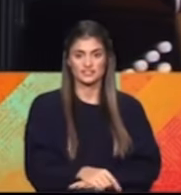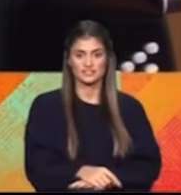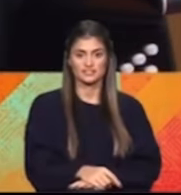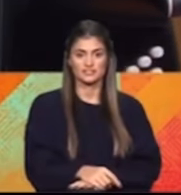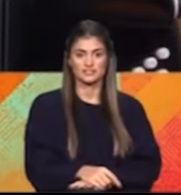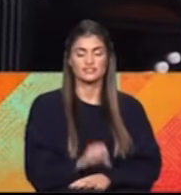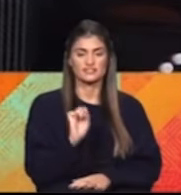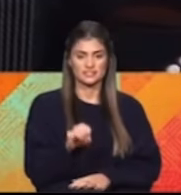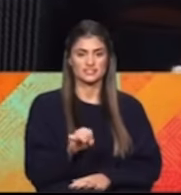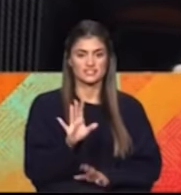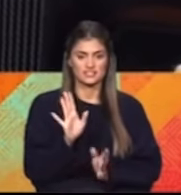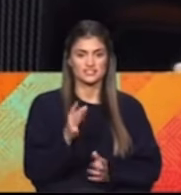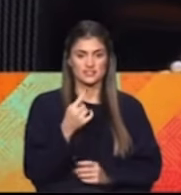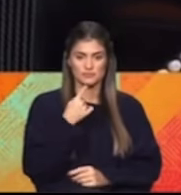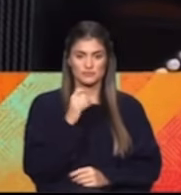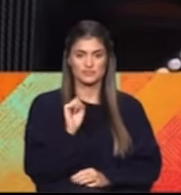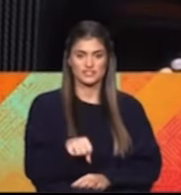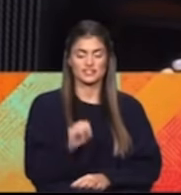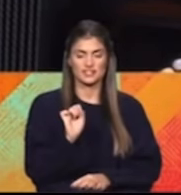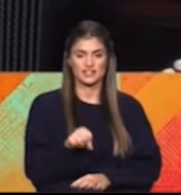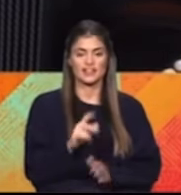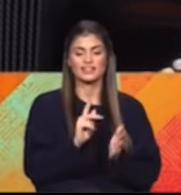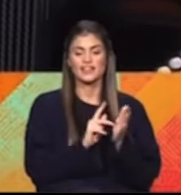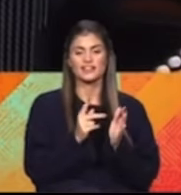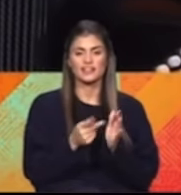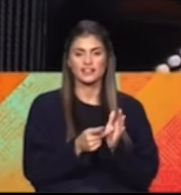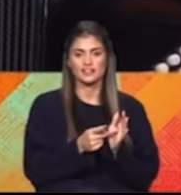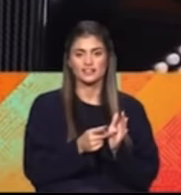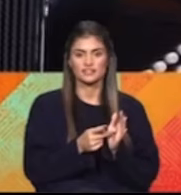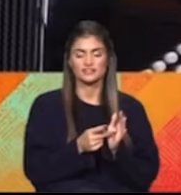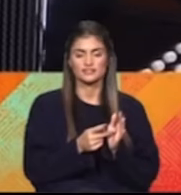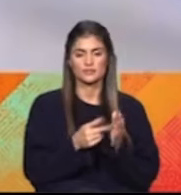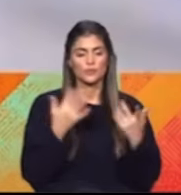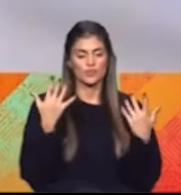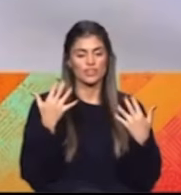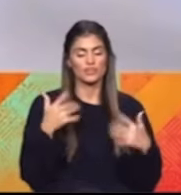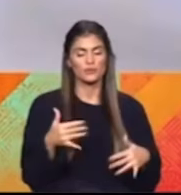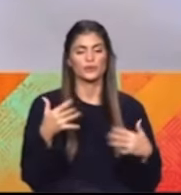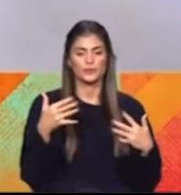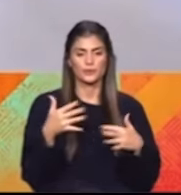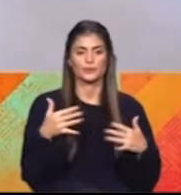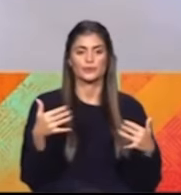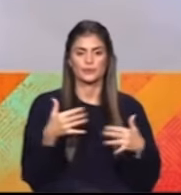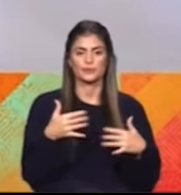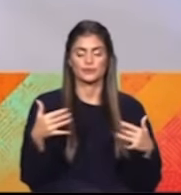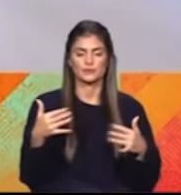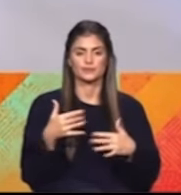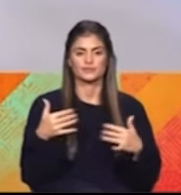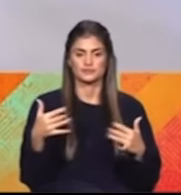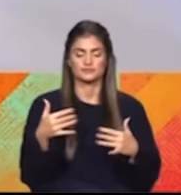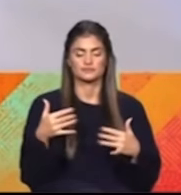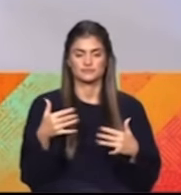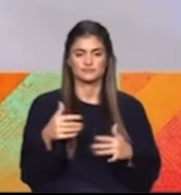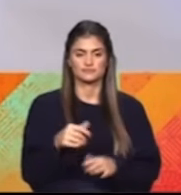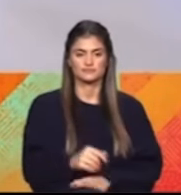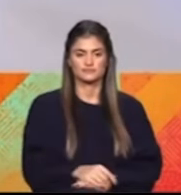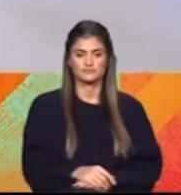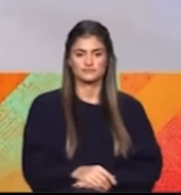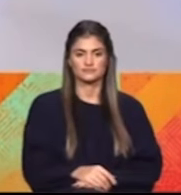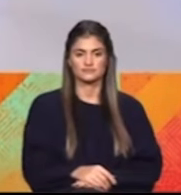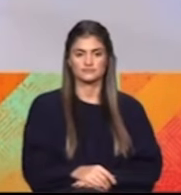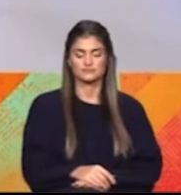Demos a perceber. Sim. A técnica, a dedilhação, o facto de ele ter aquela